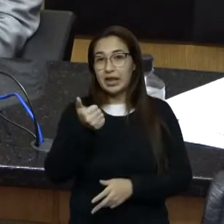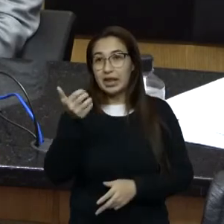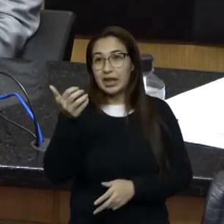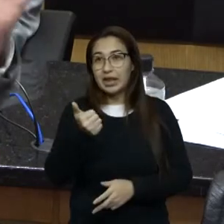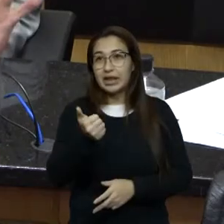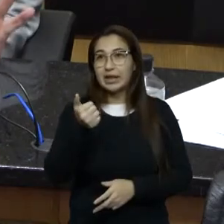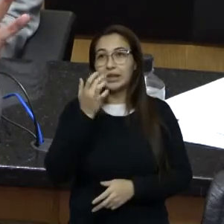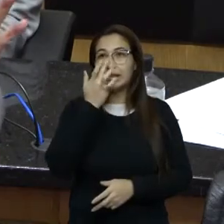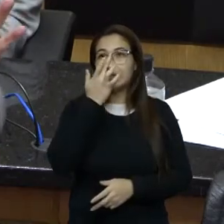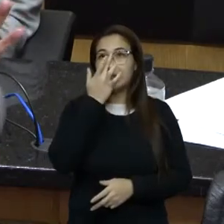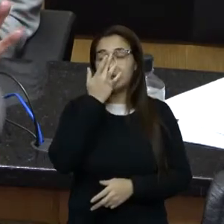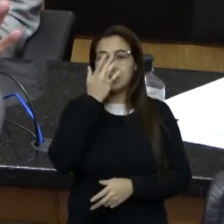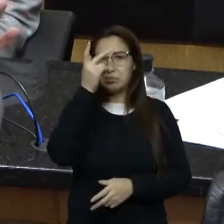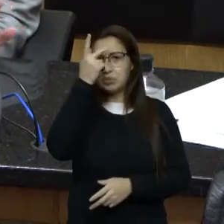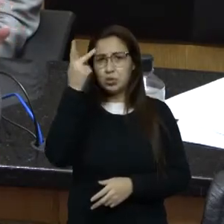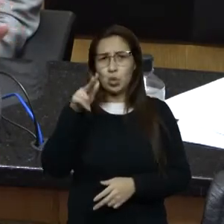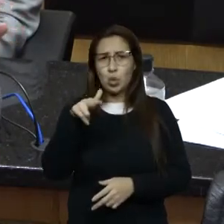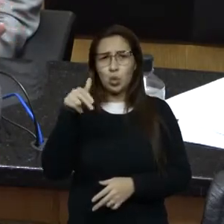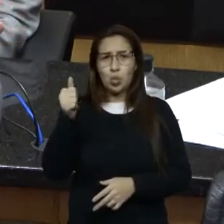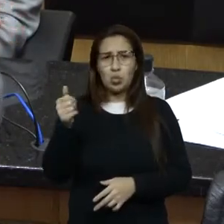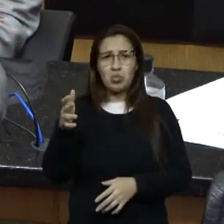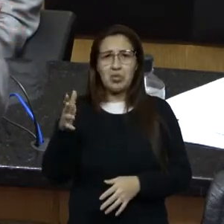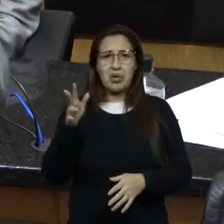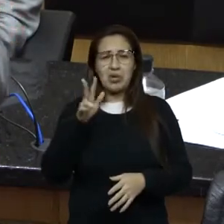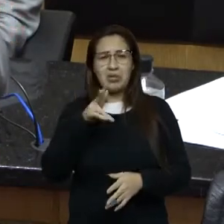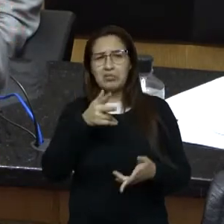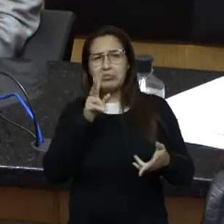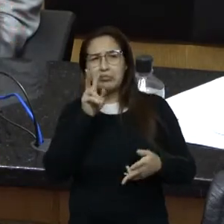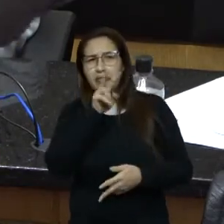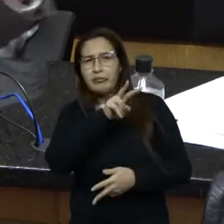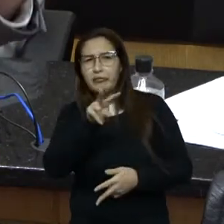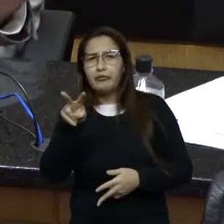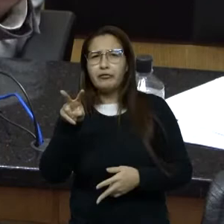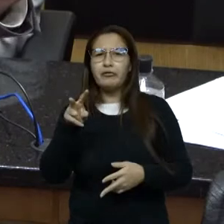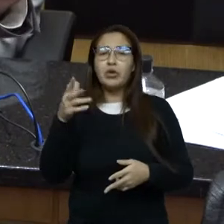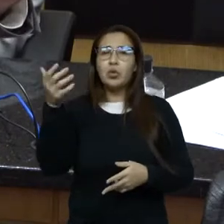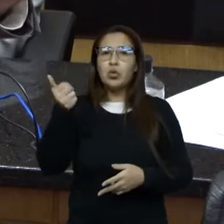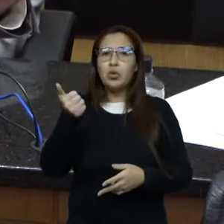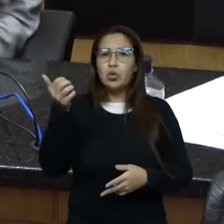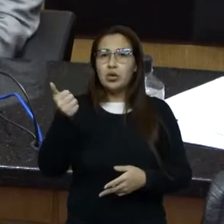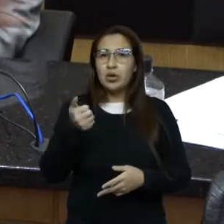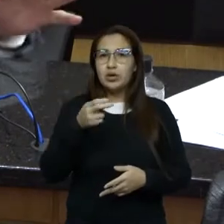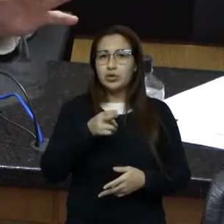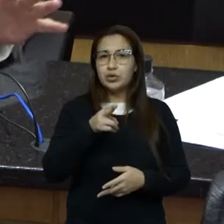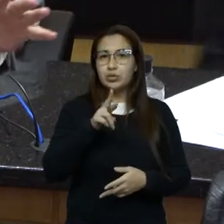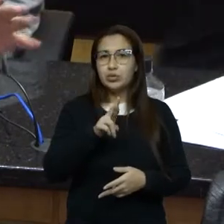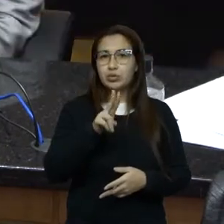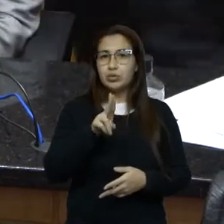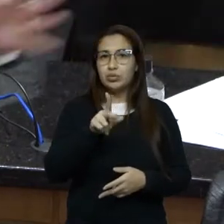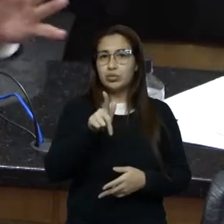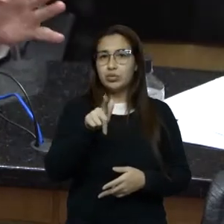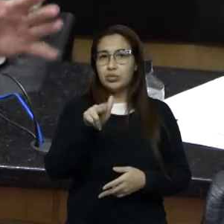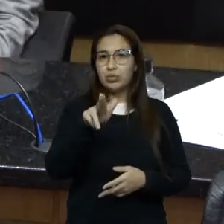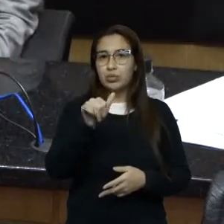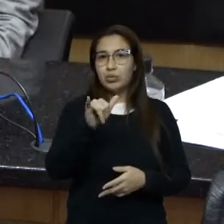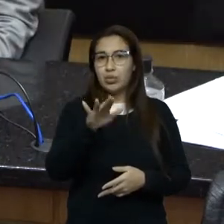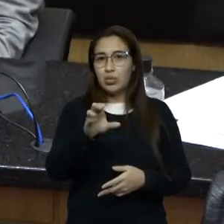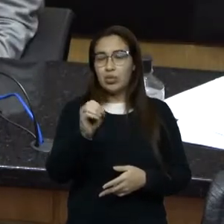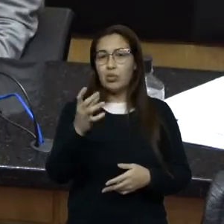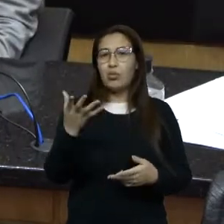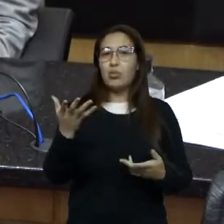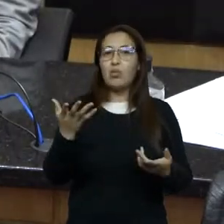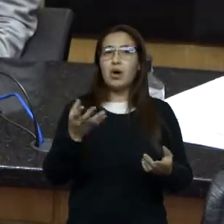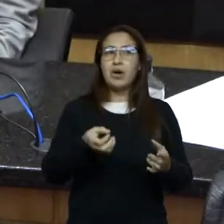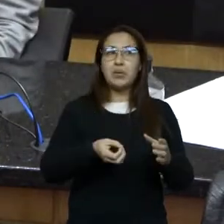ninguém nunca mais ouviu falar o direito no meio está entrando Santa Catarina e trazendo prejuízo